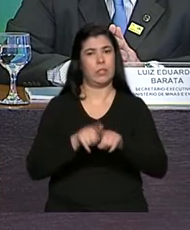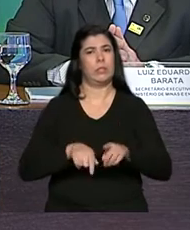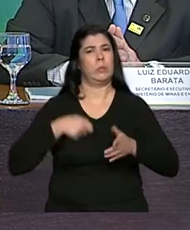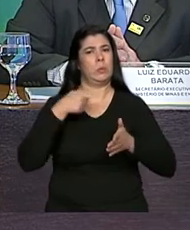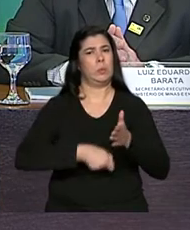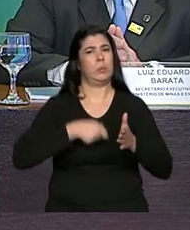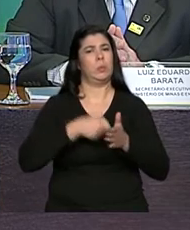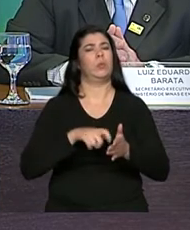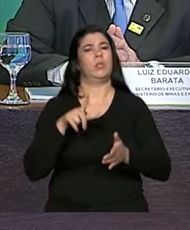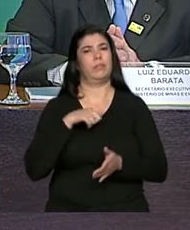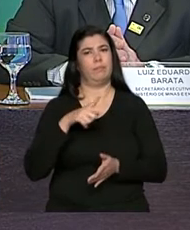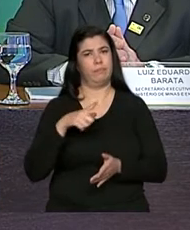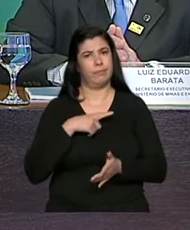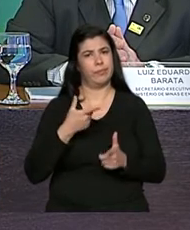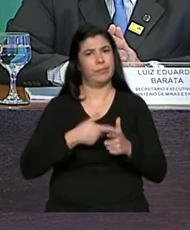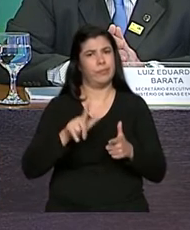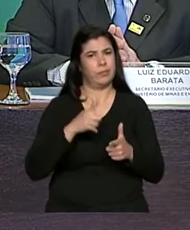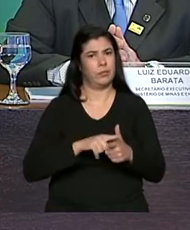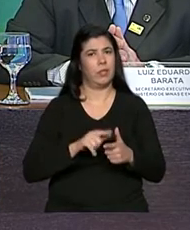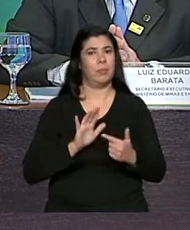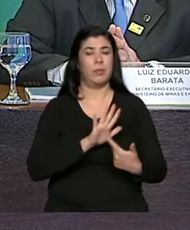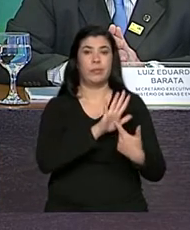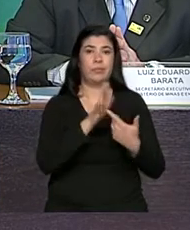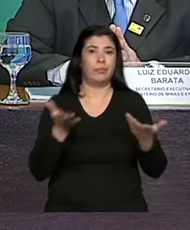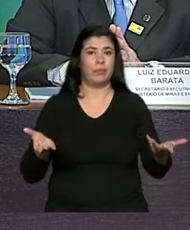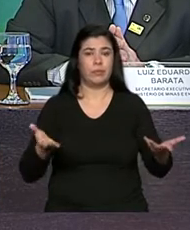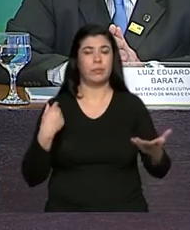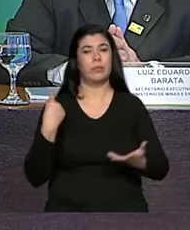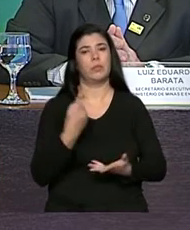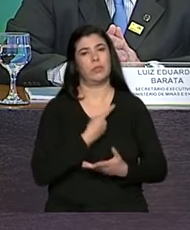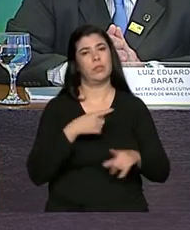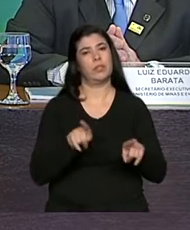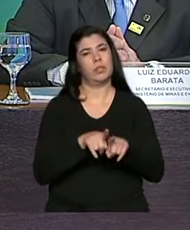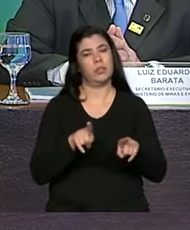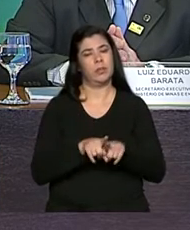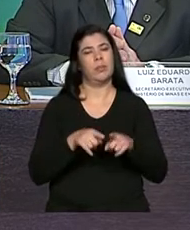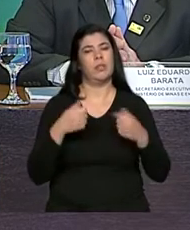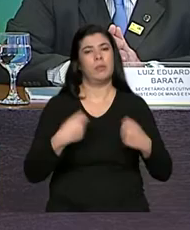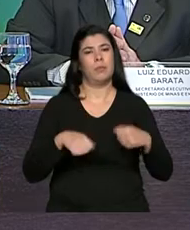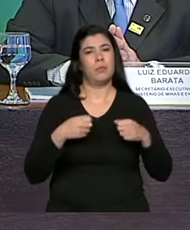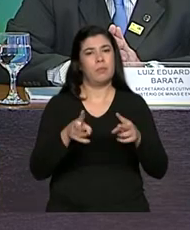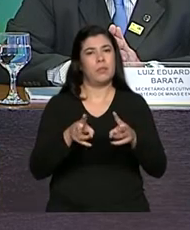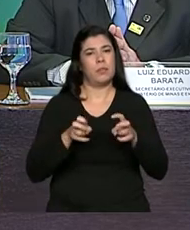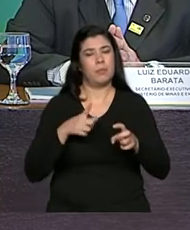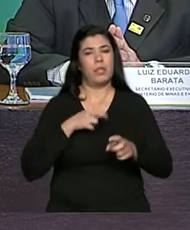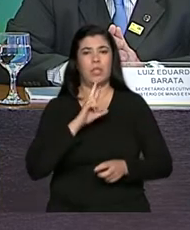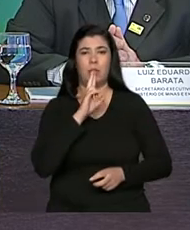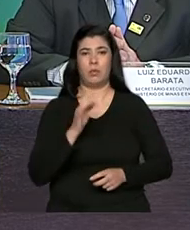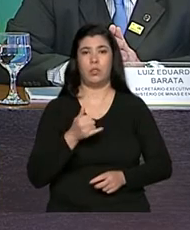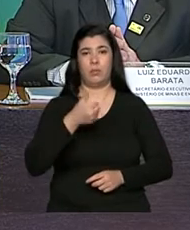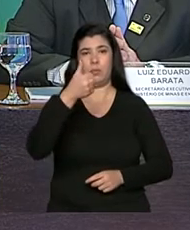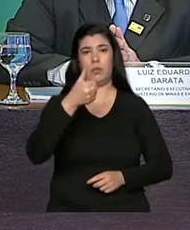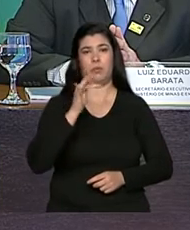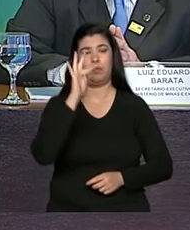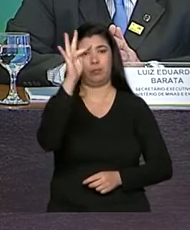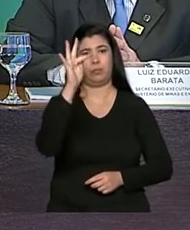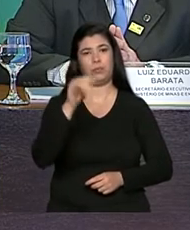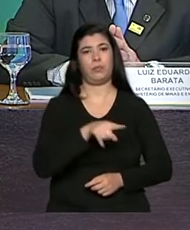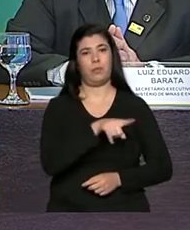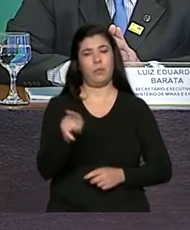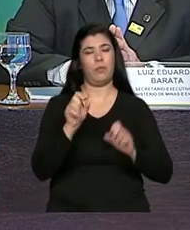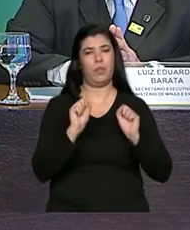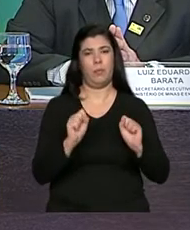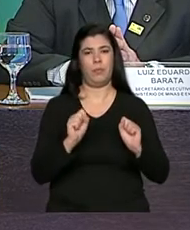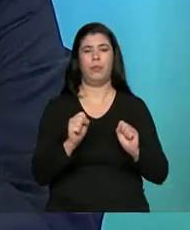postos para todos nós e que isto também trará um grande resultado e por fim para que vocês possam